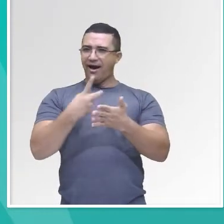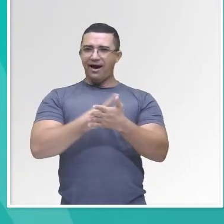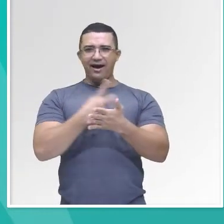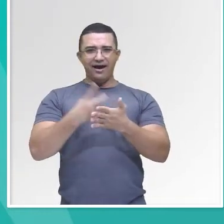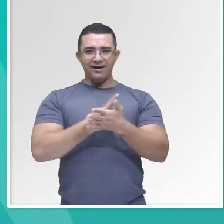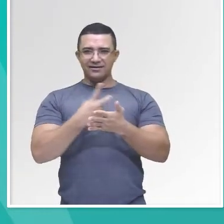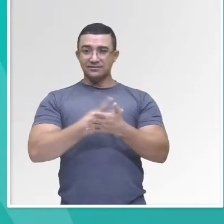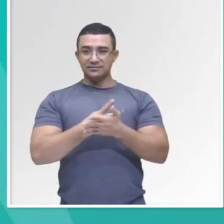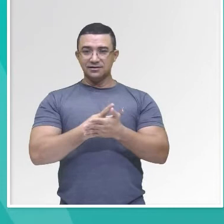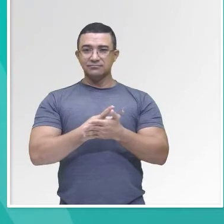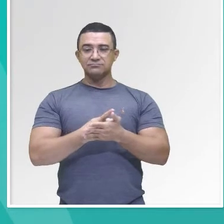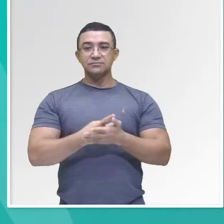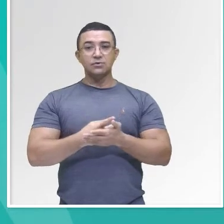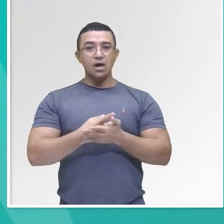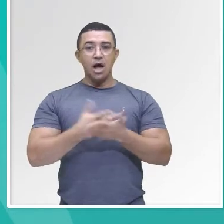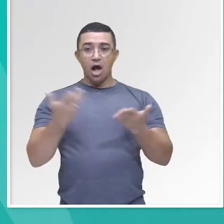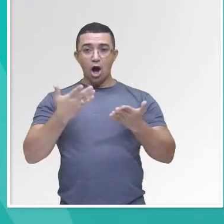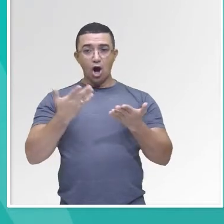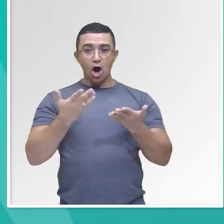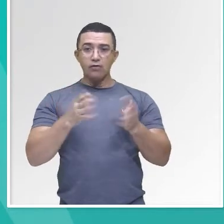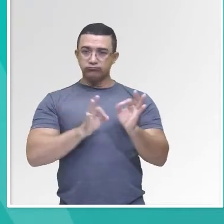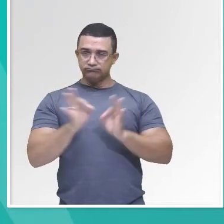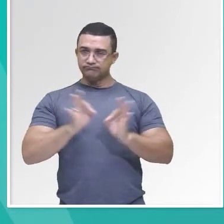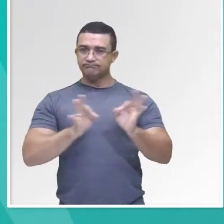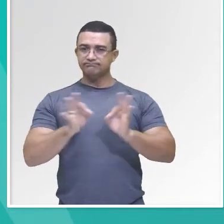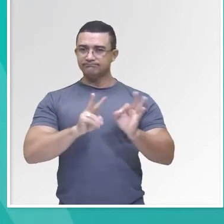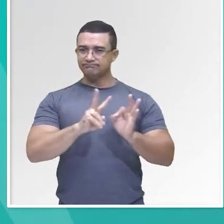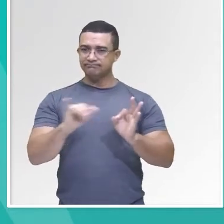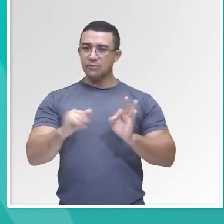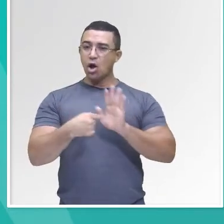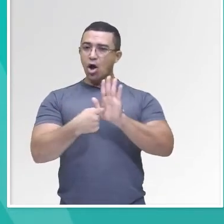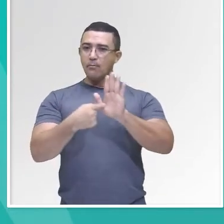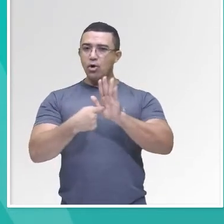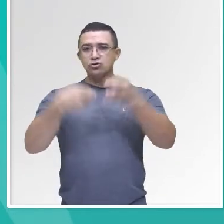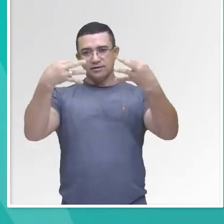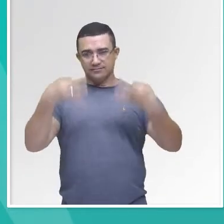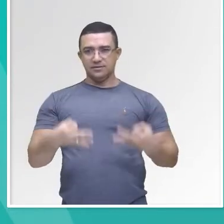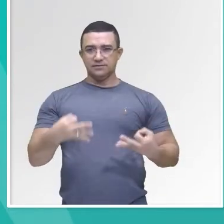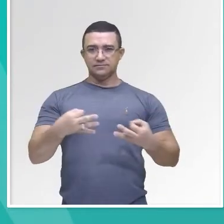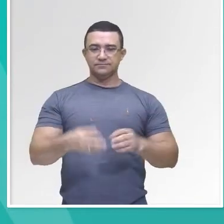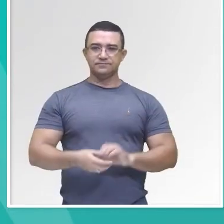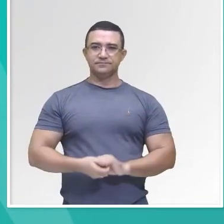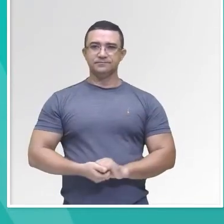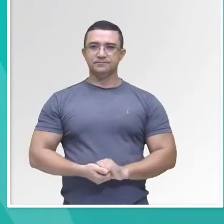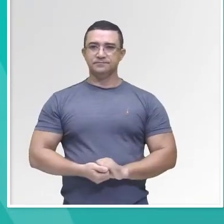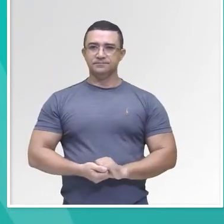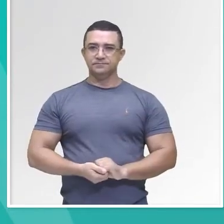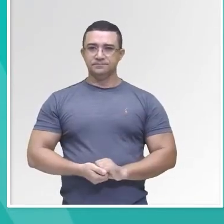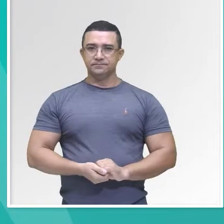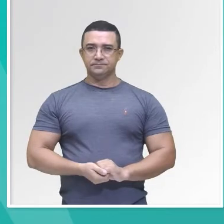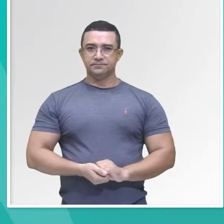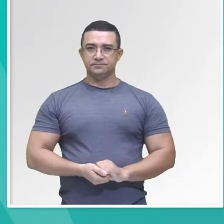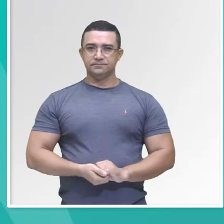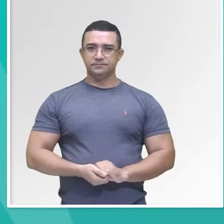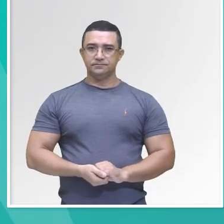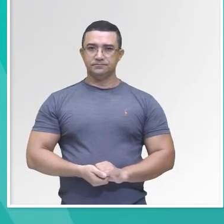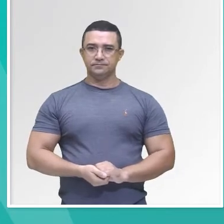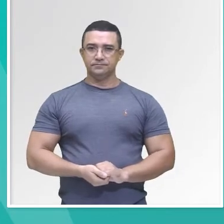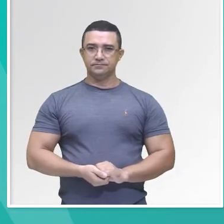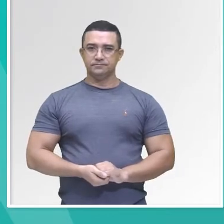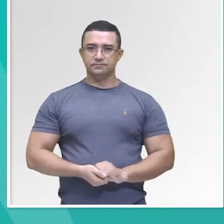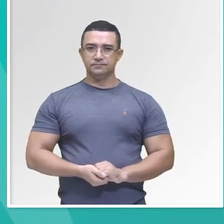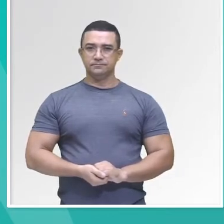Então, eu vou puxar aqui para fora para poder mostrar a vocês como é o jogo